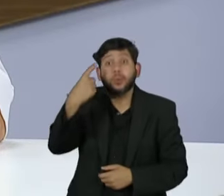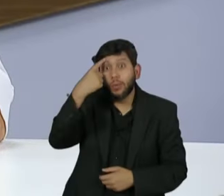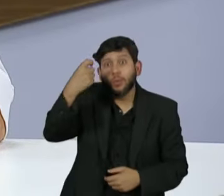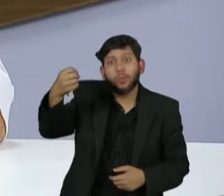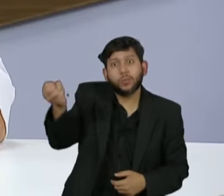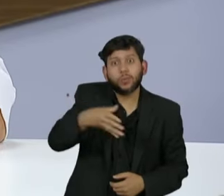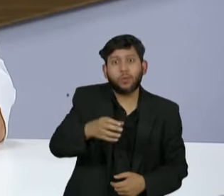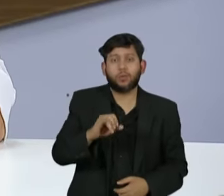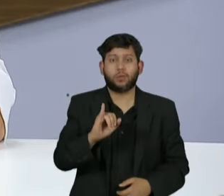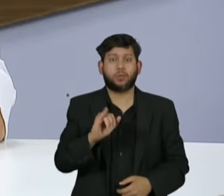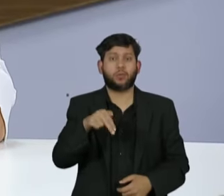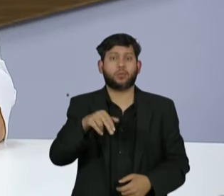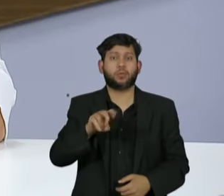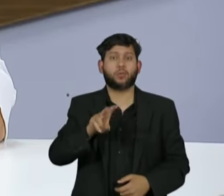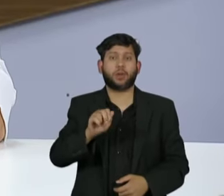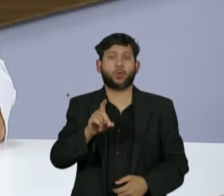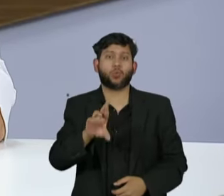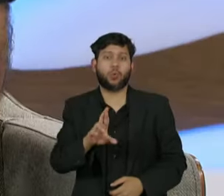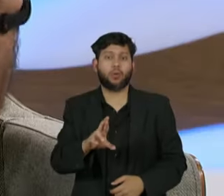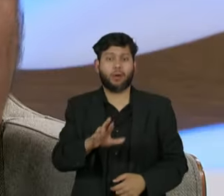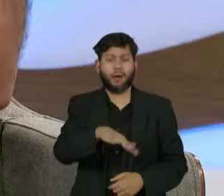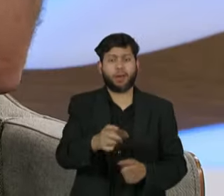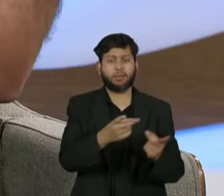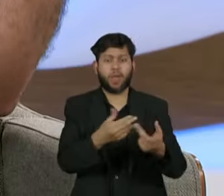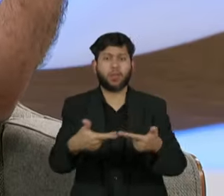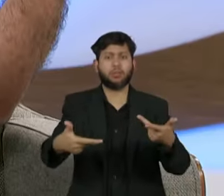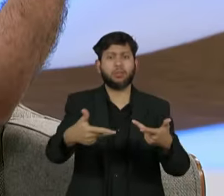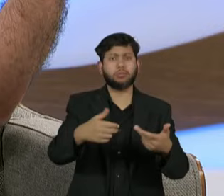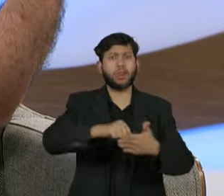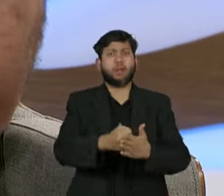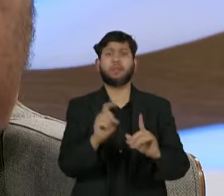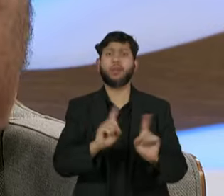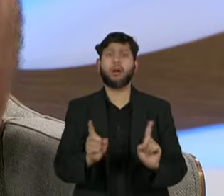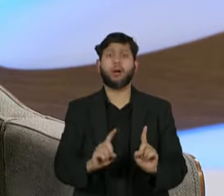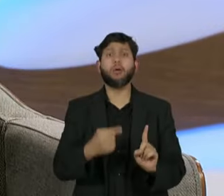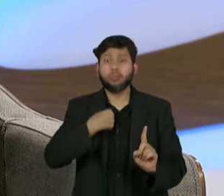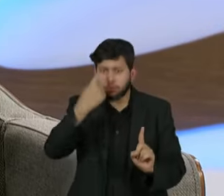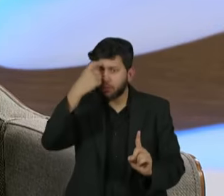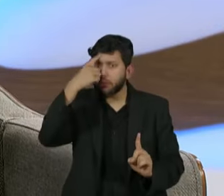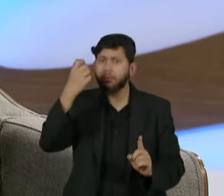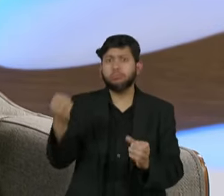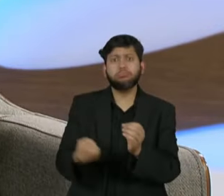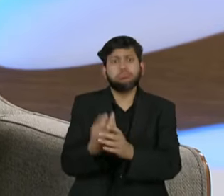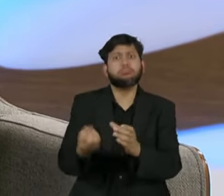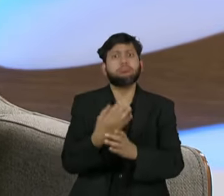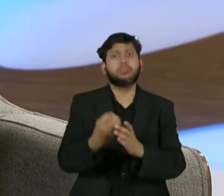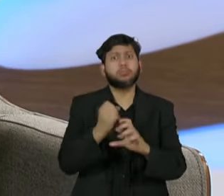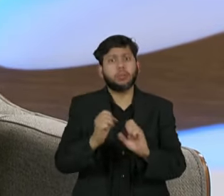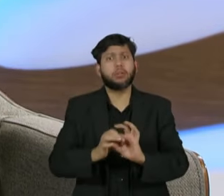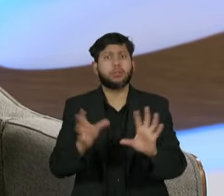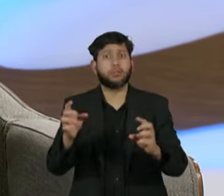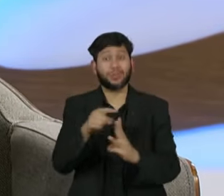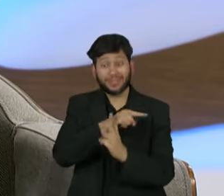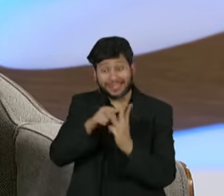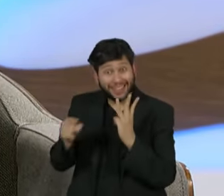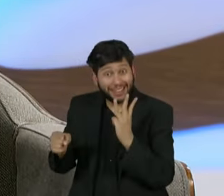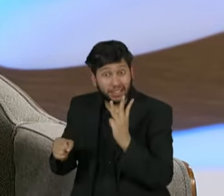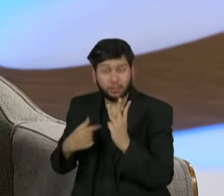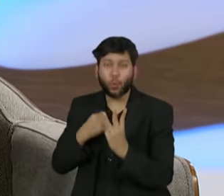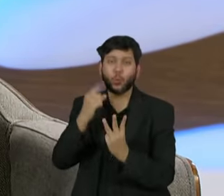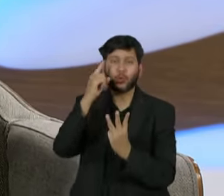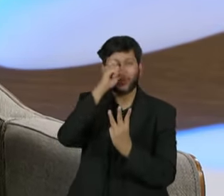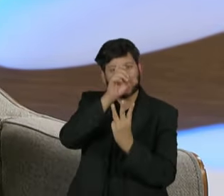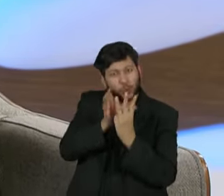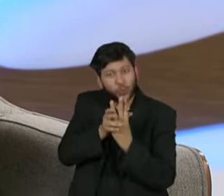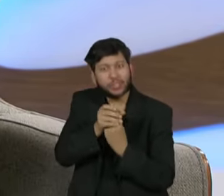um regulador que não trave o mercado que não limite as possibilidades de inovação a combinação dessas três coisas é muito difícil de fazer e